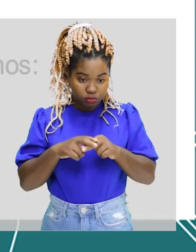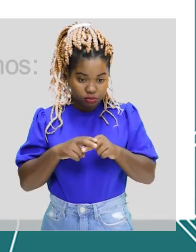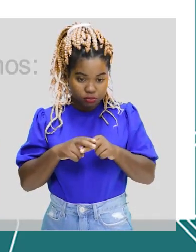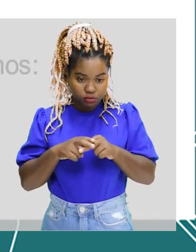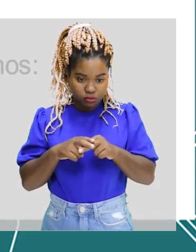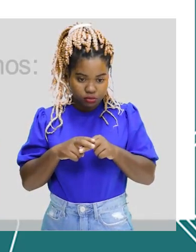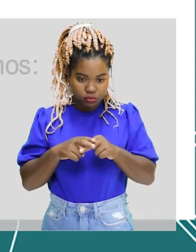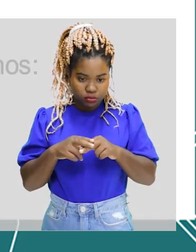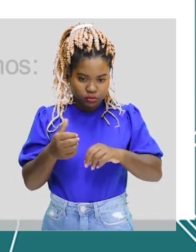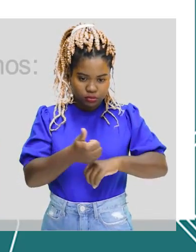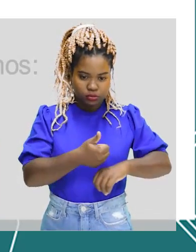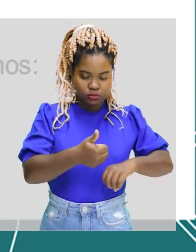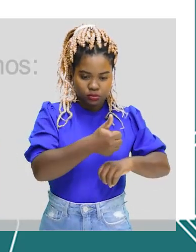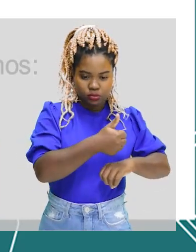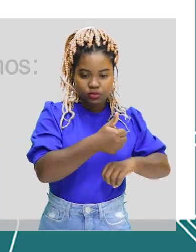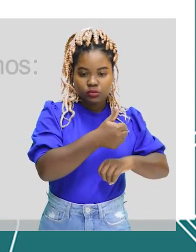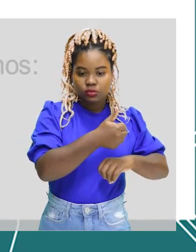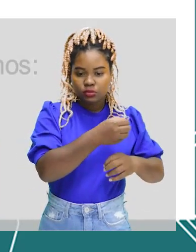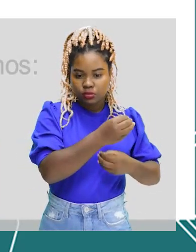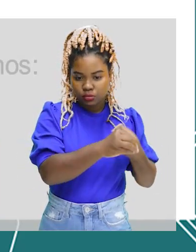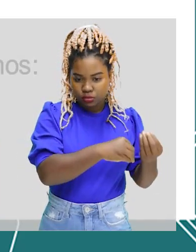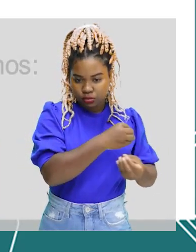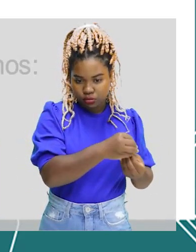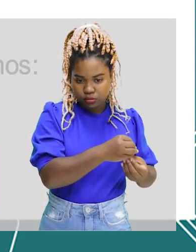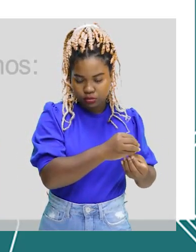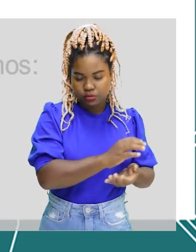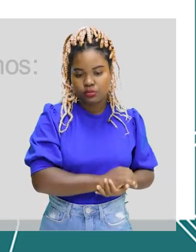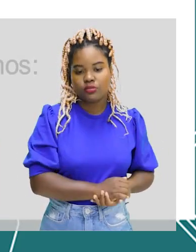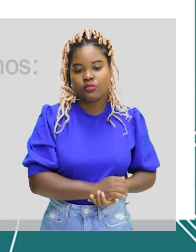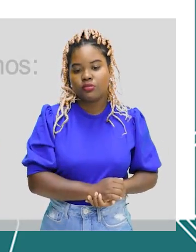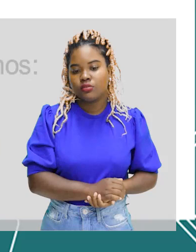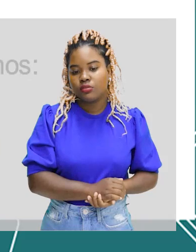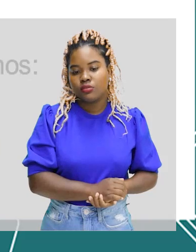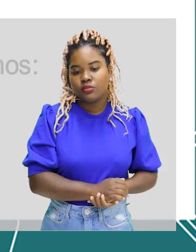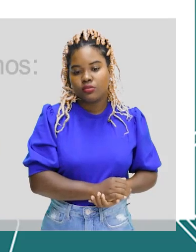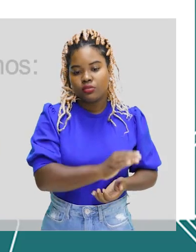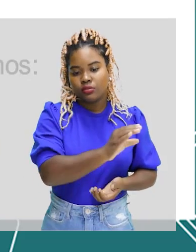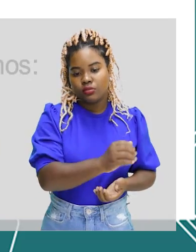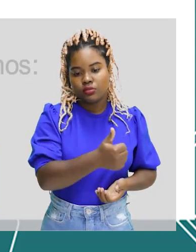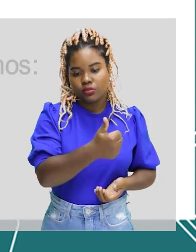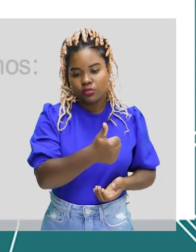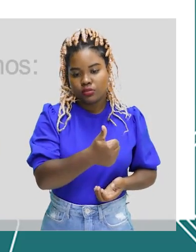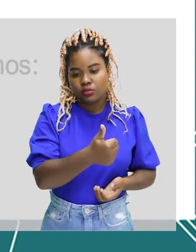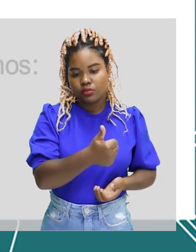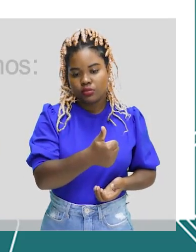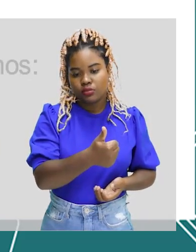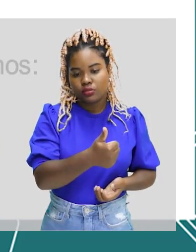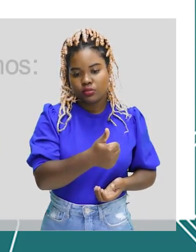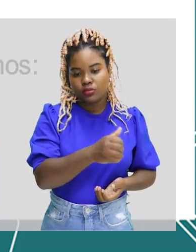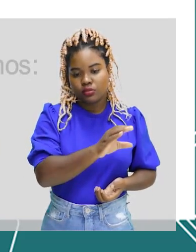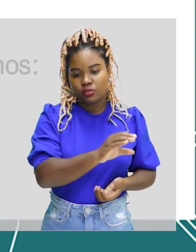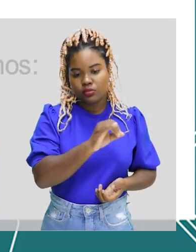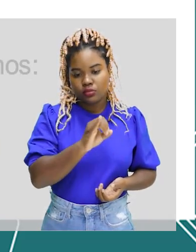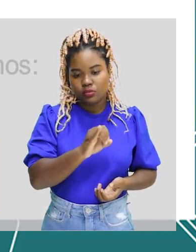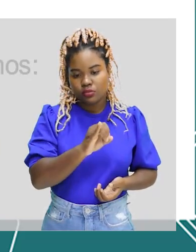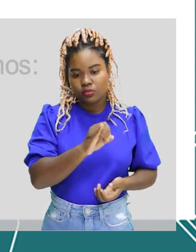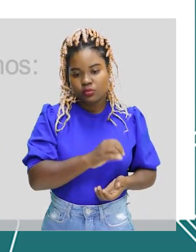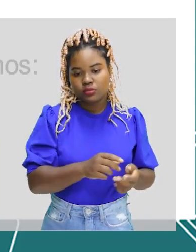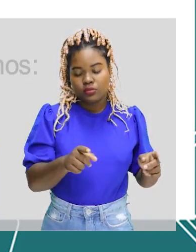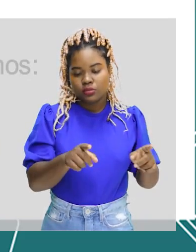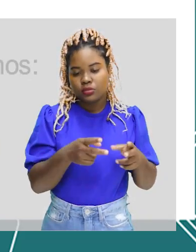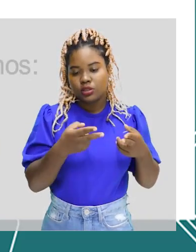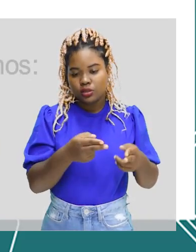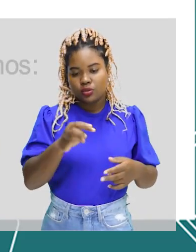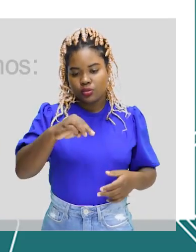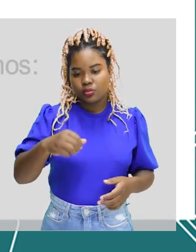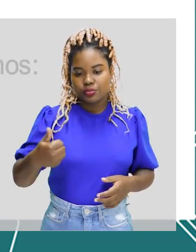para a primeira solução, a solução inicial, eu tenho a concentração inicial, a massa 1, né, a massa do